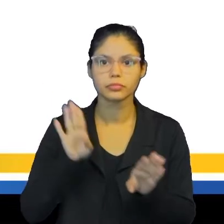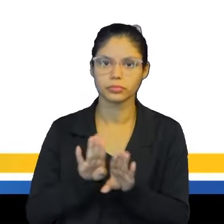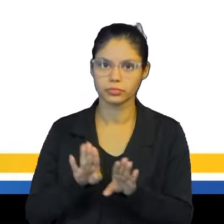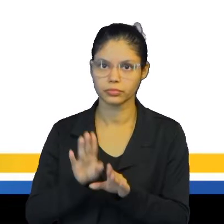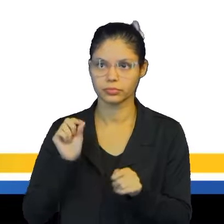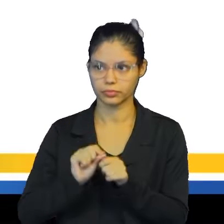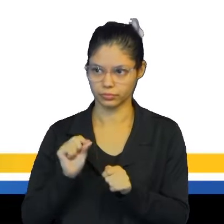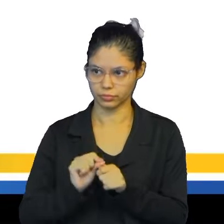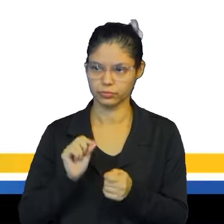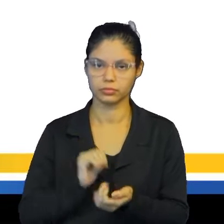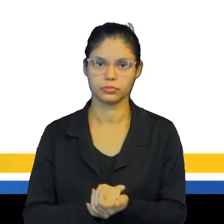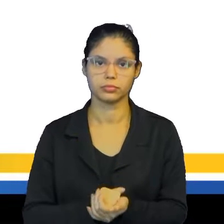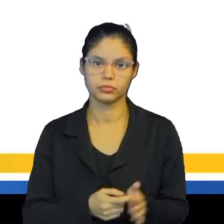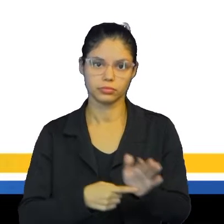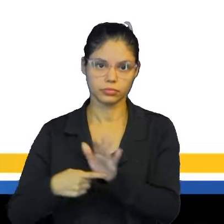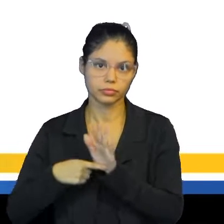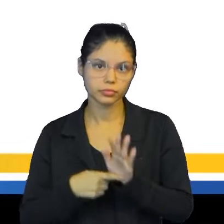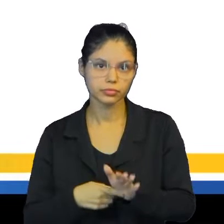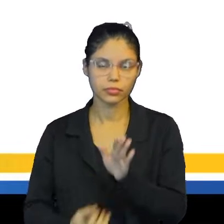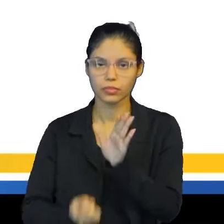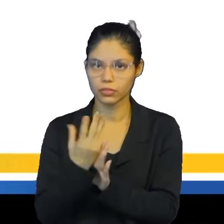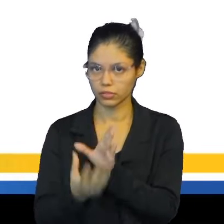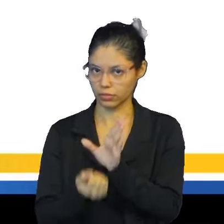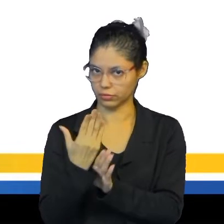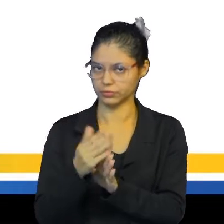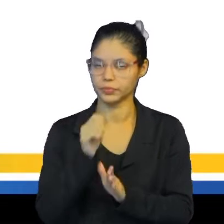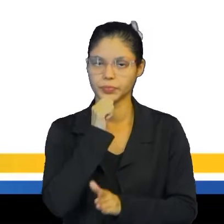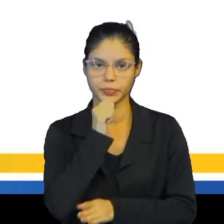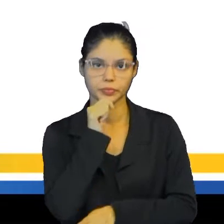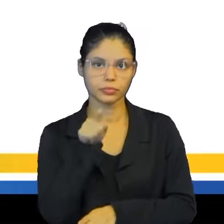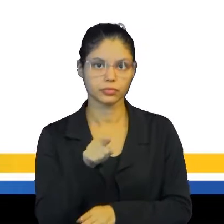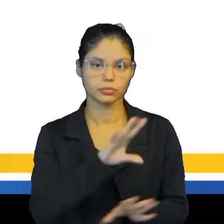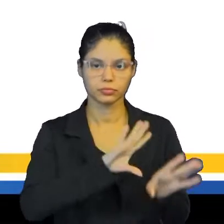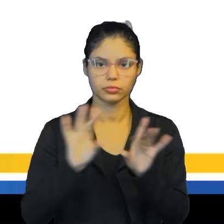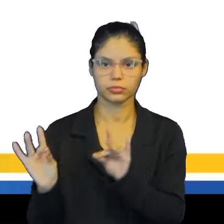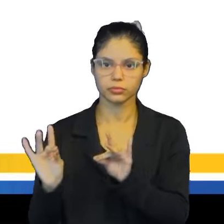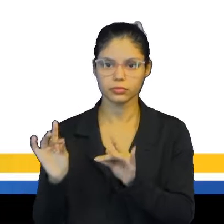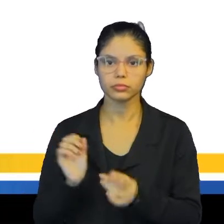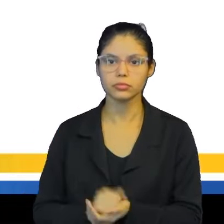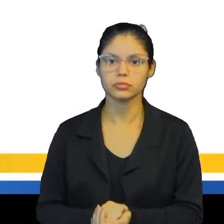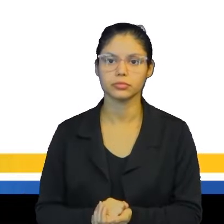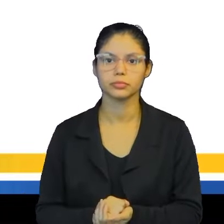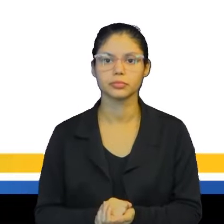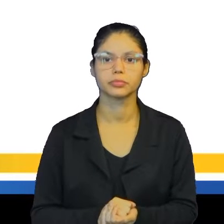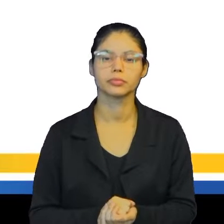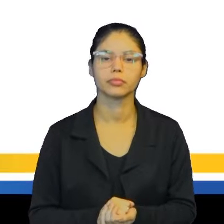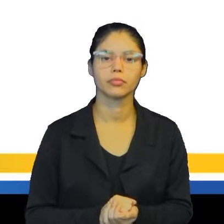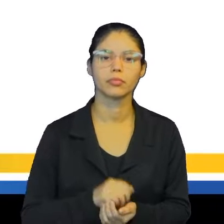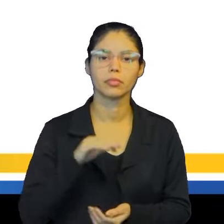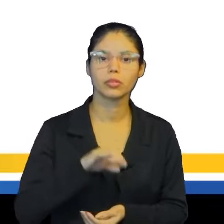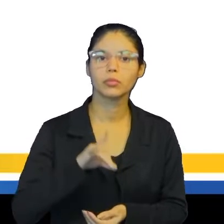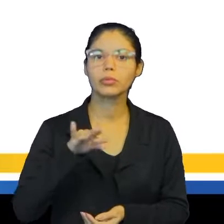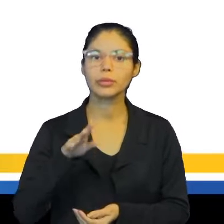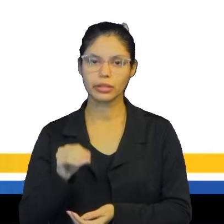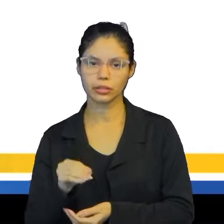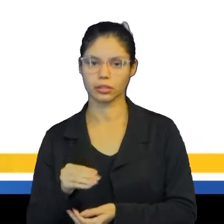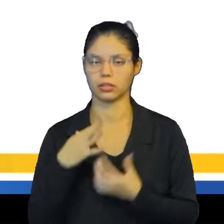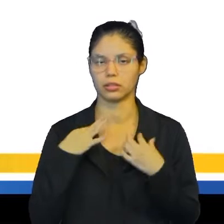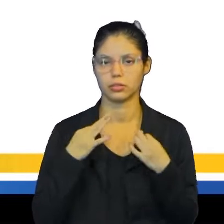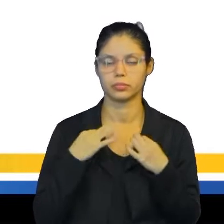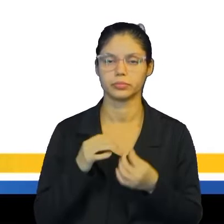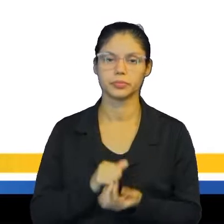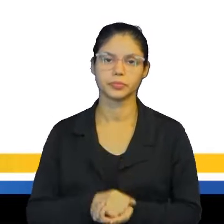né, é retratado, é produzido aí através, né, das modelos das